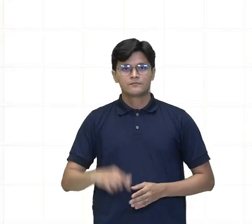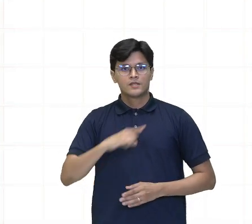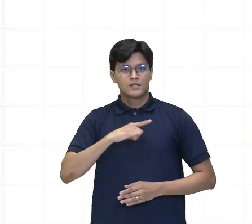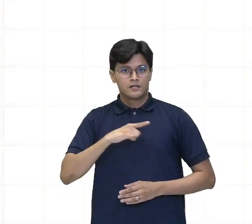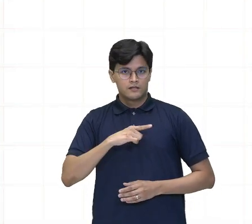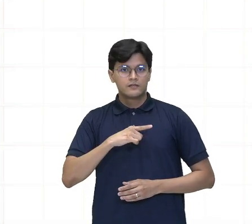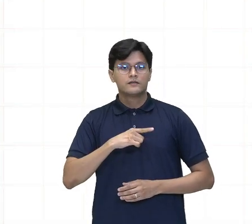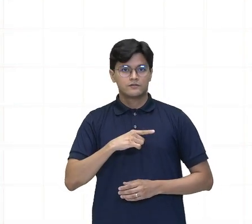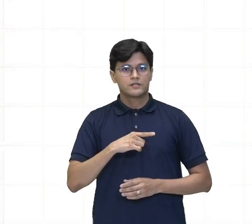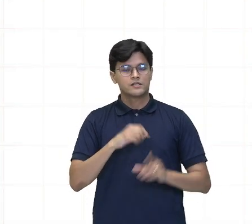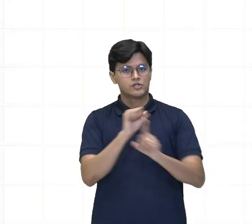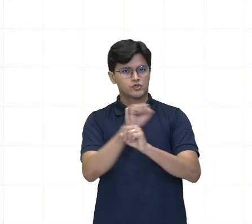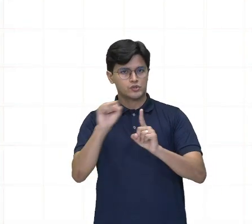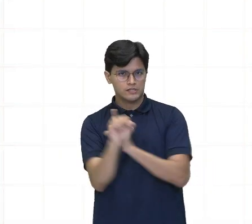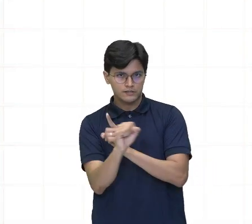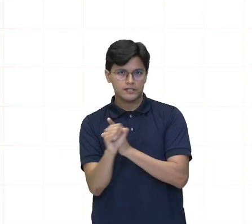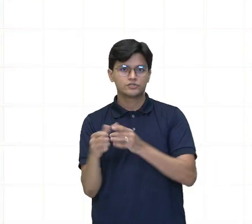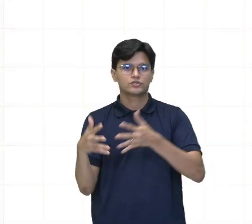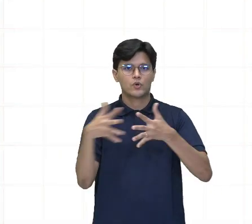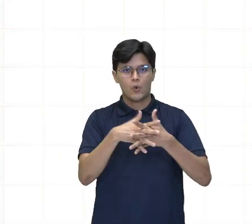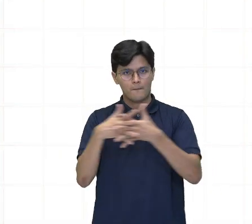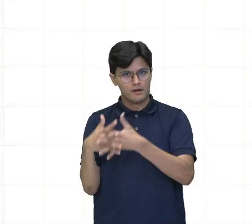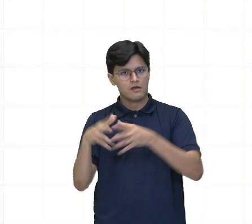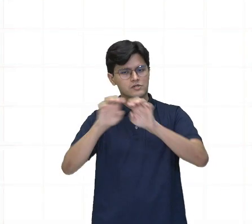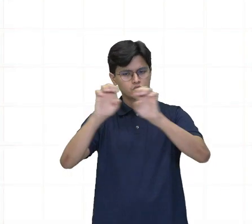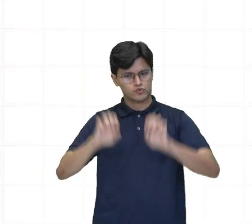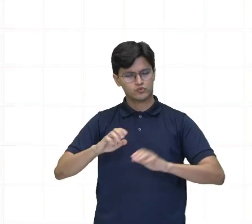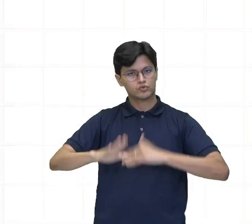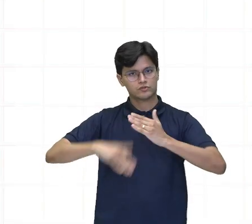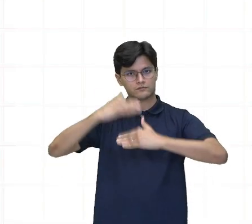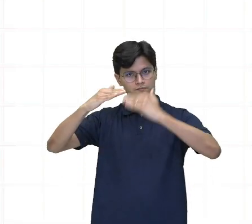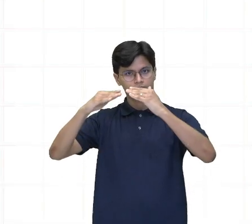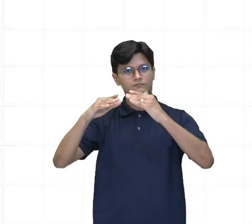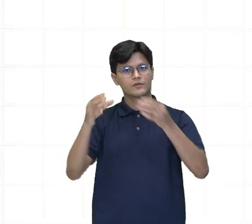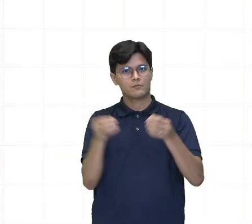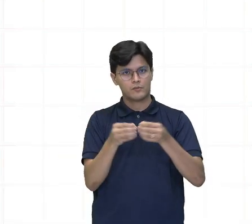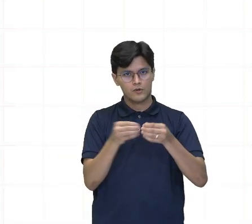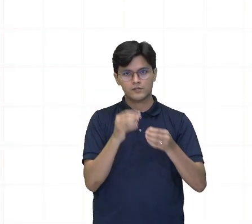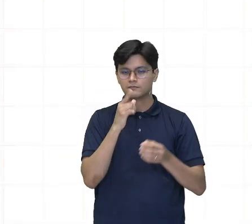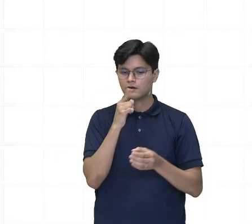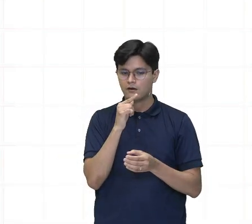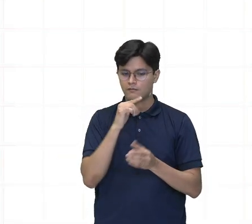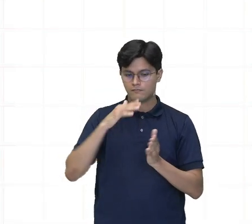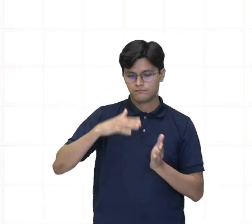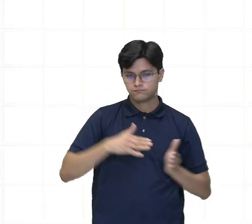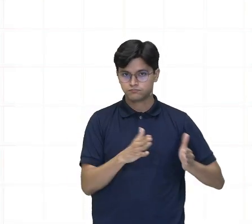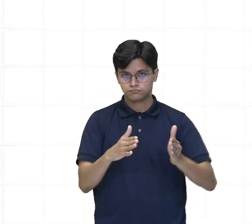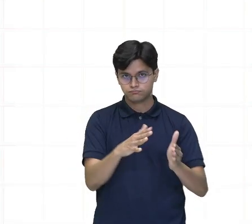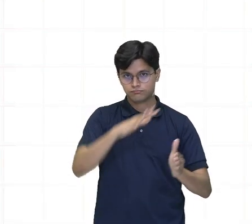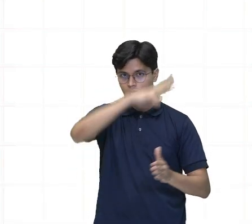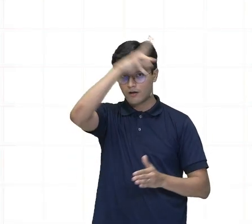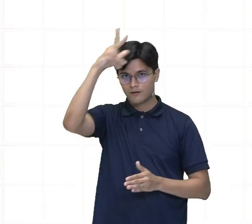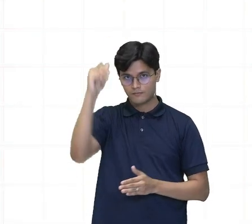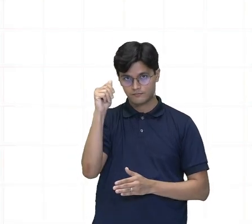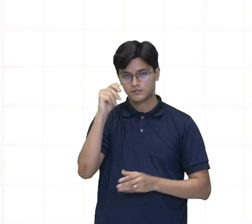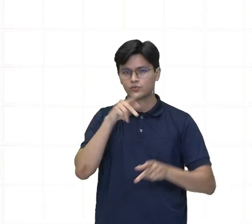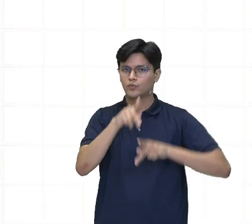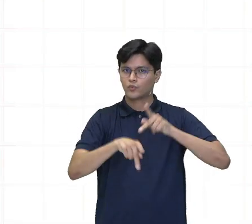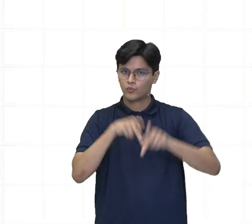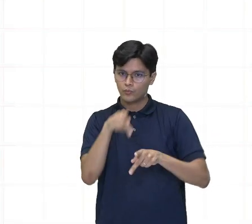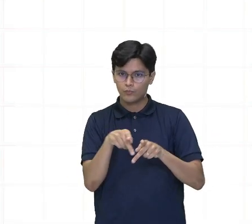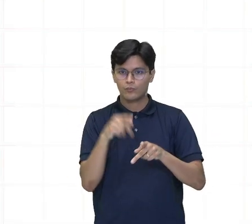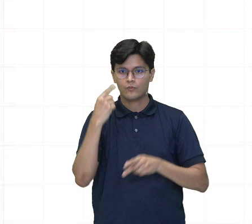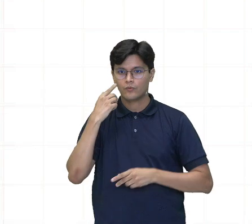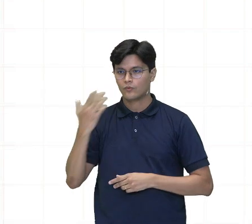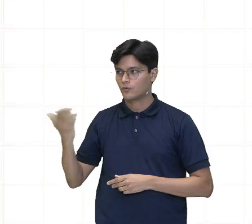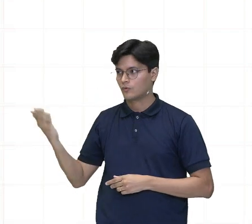de sociedades complexas às margens do rio Amazonas. Esses povos vão fazer